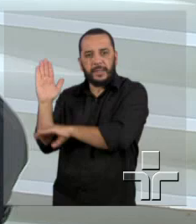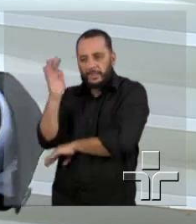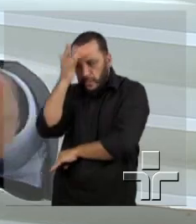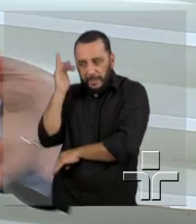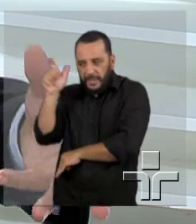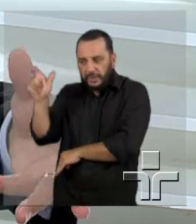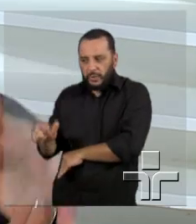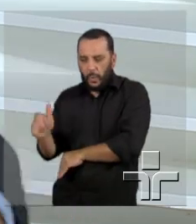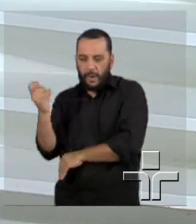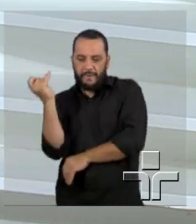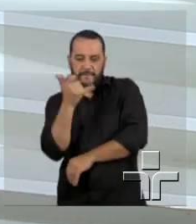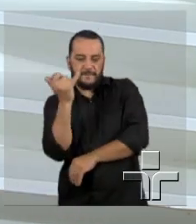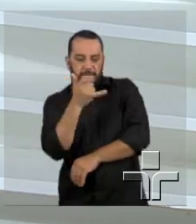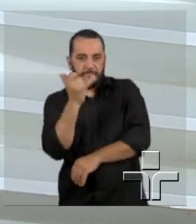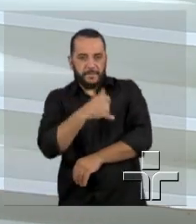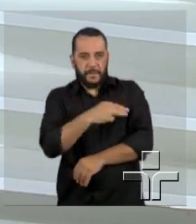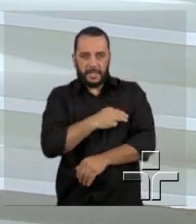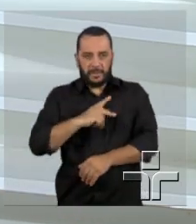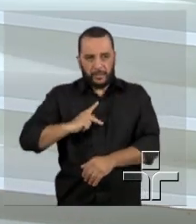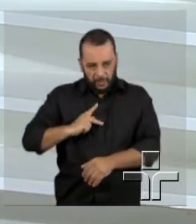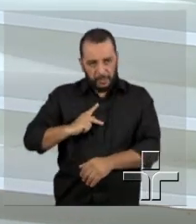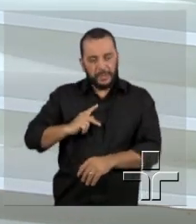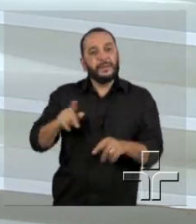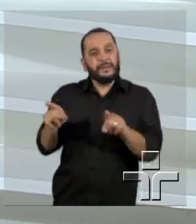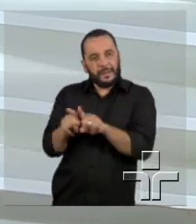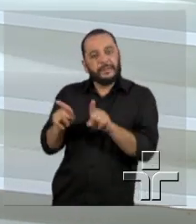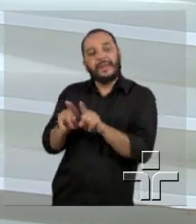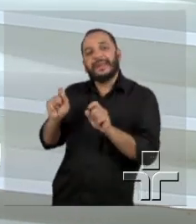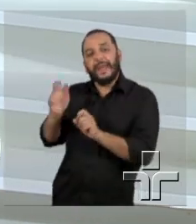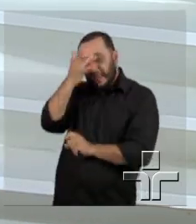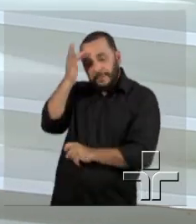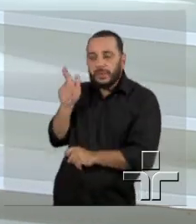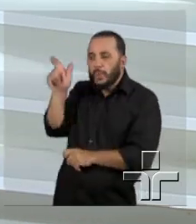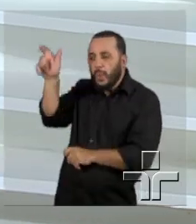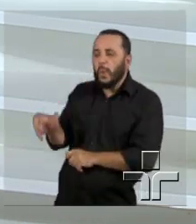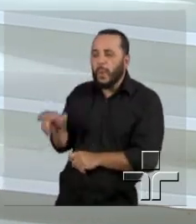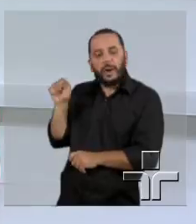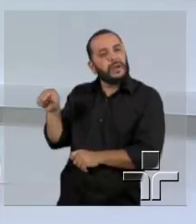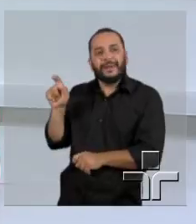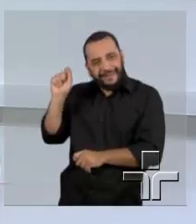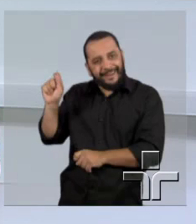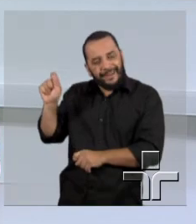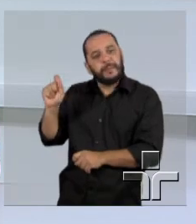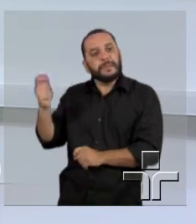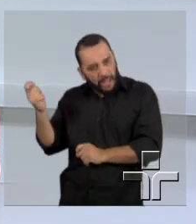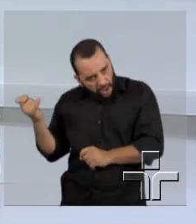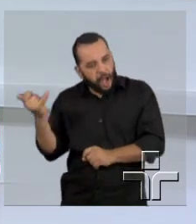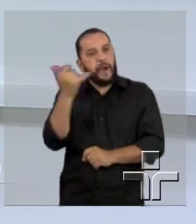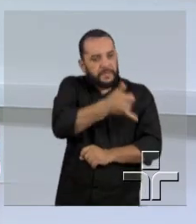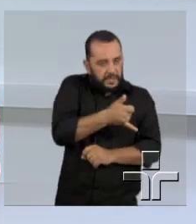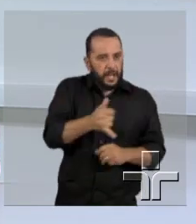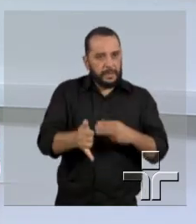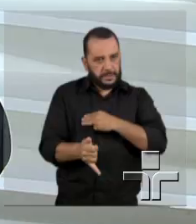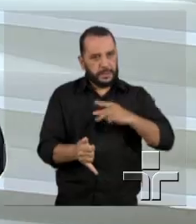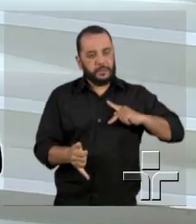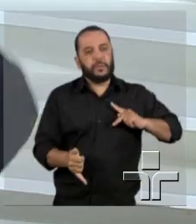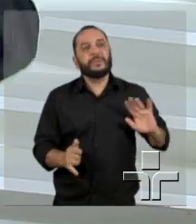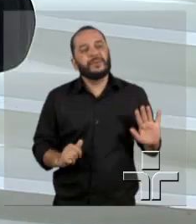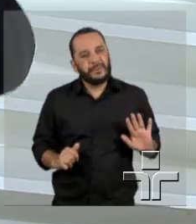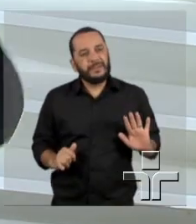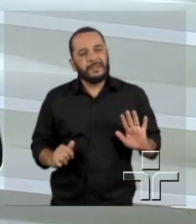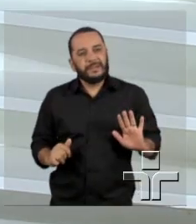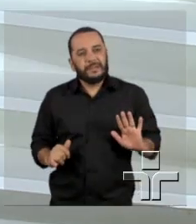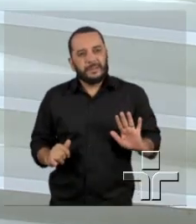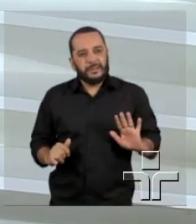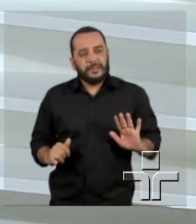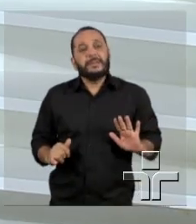e a identidade do titular da conta. Isso ele fez, dizendo que nessa medida